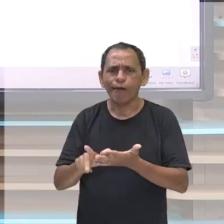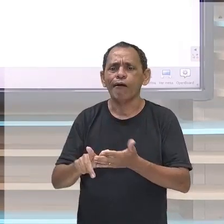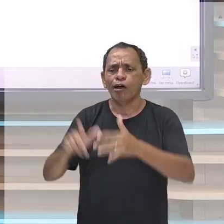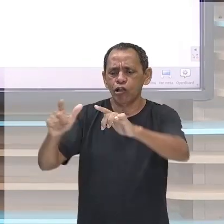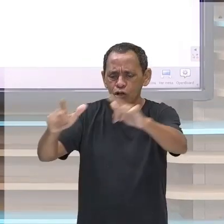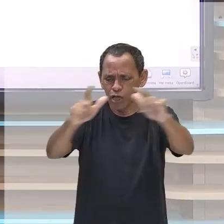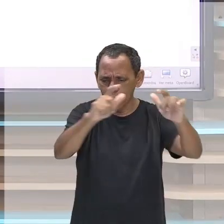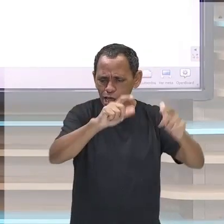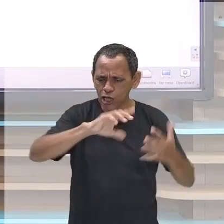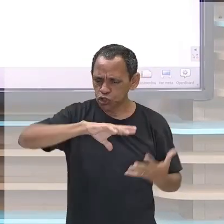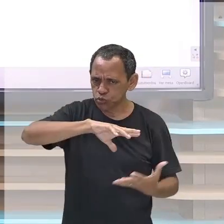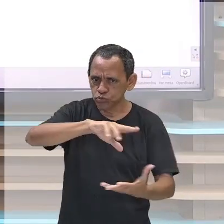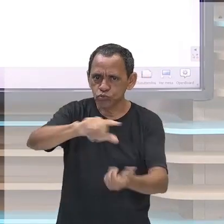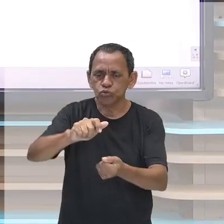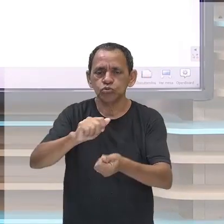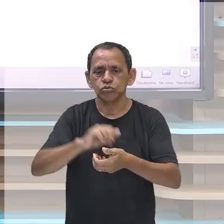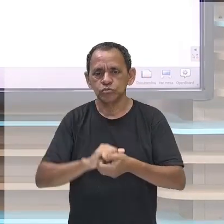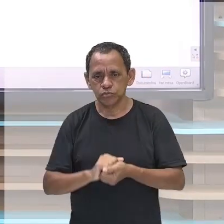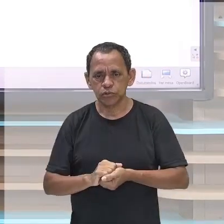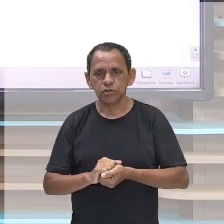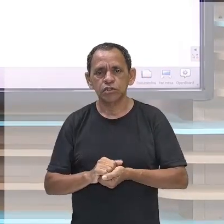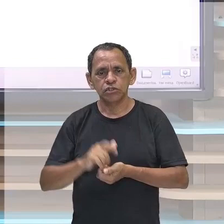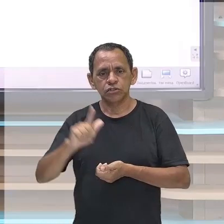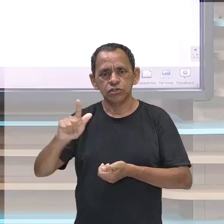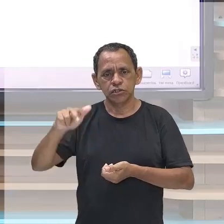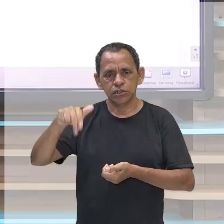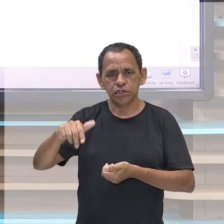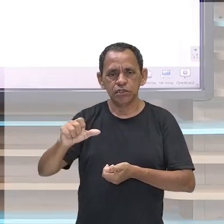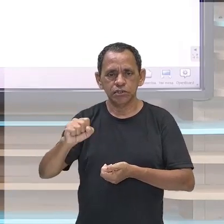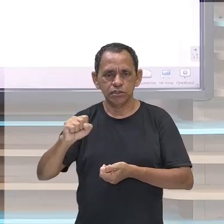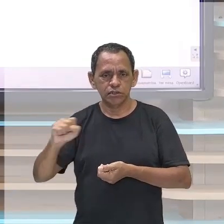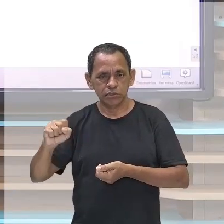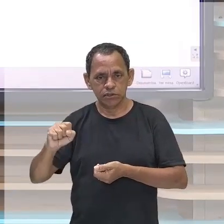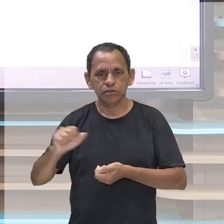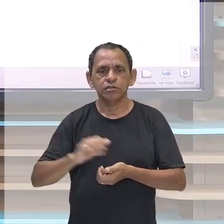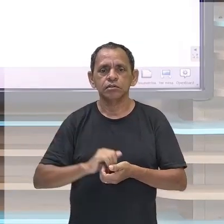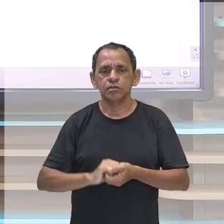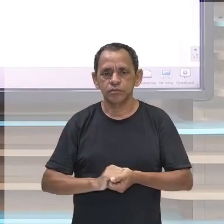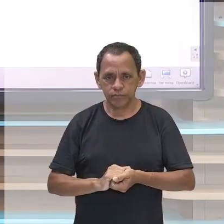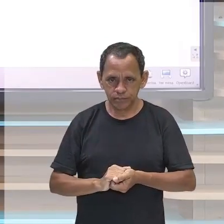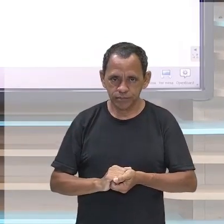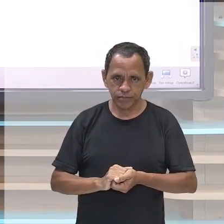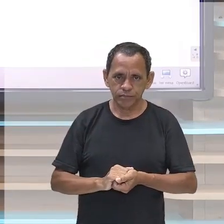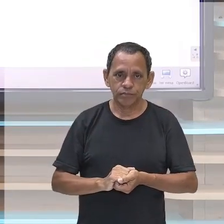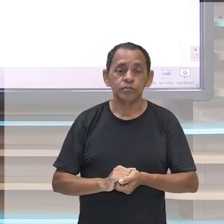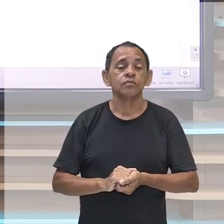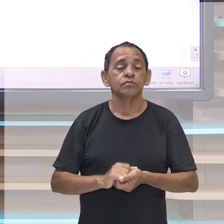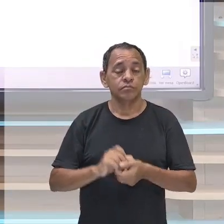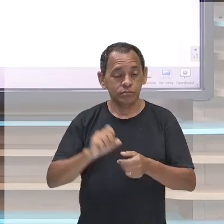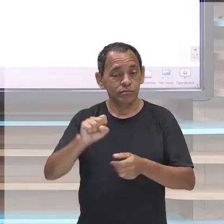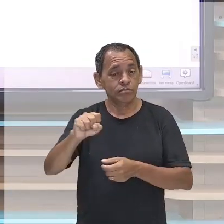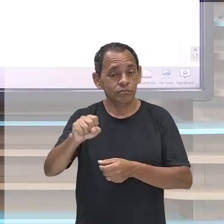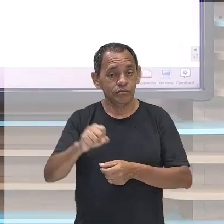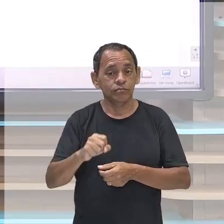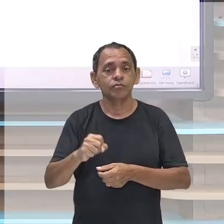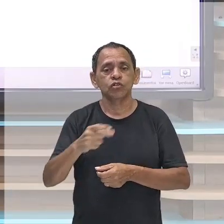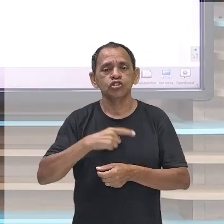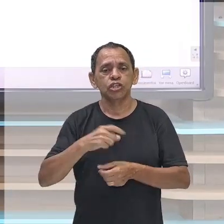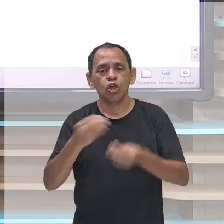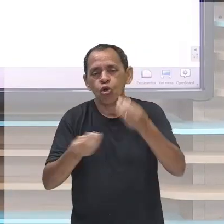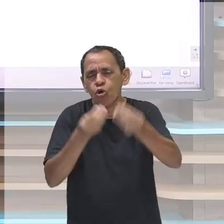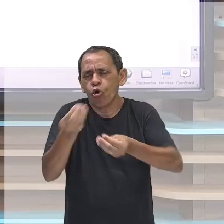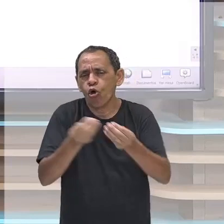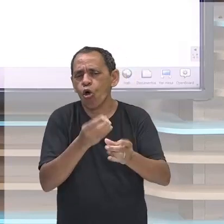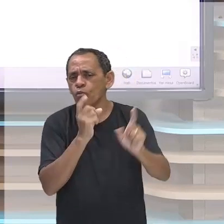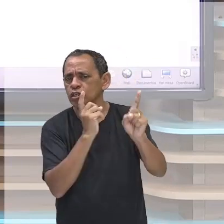os GNSS, tá? Que quer dizer Global Navigation Satellite System, ok? Então nós temos